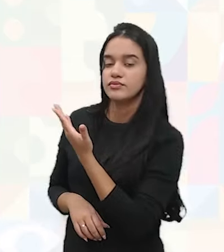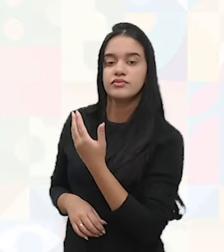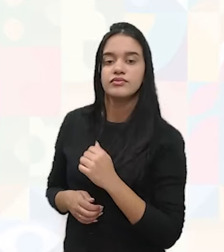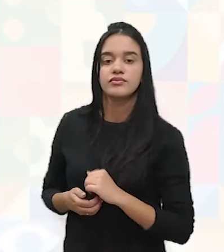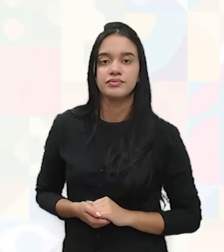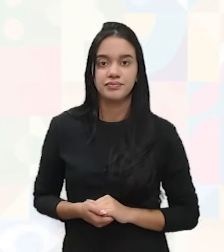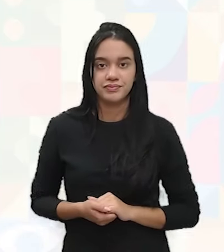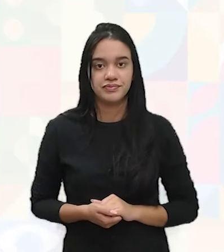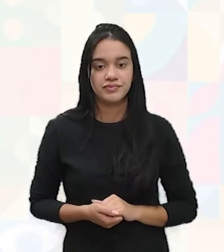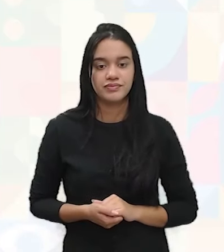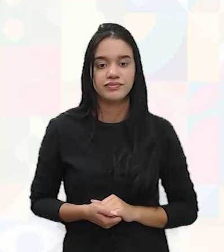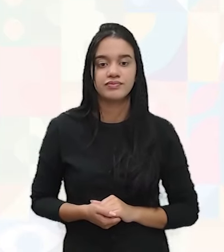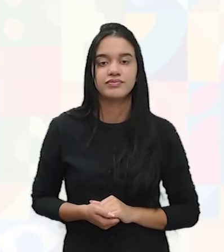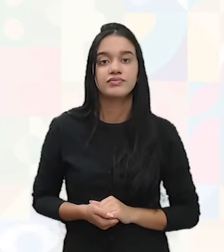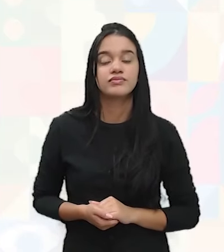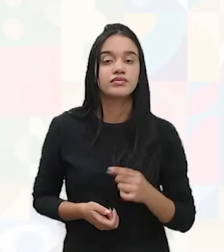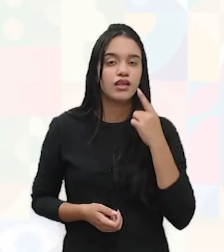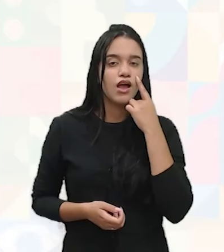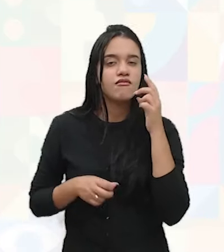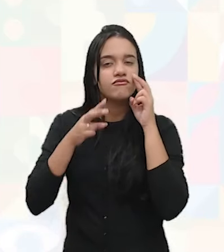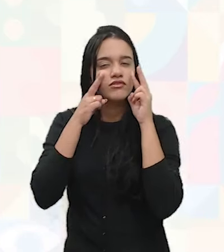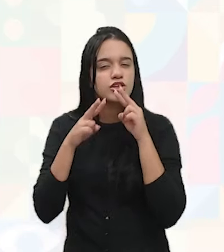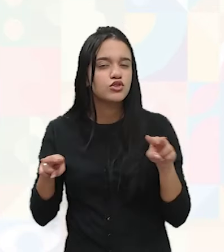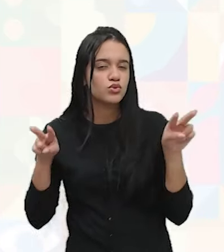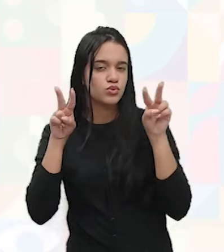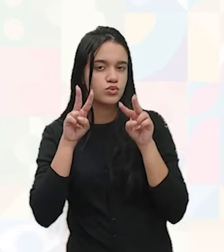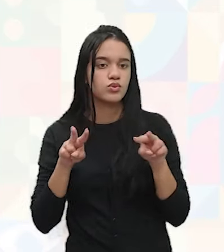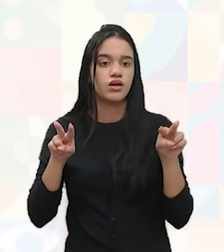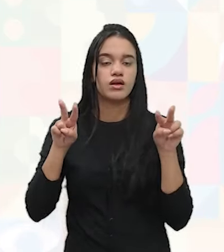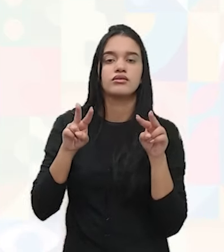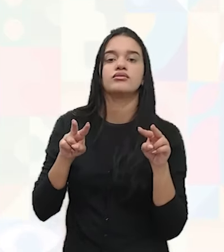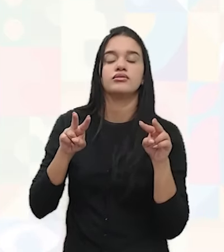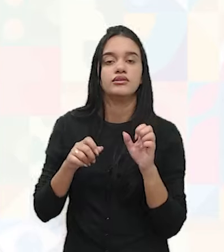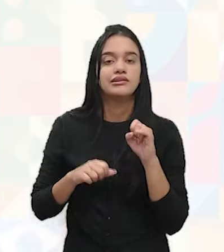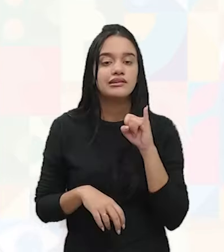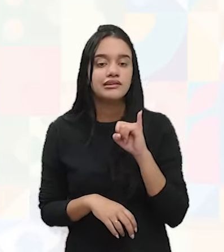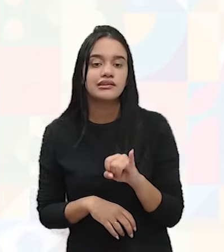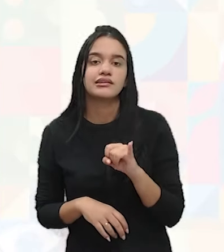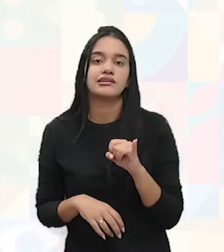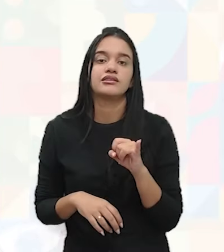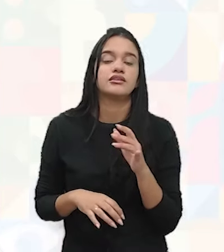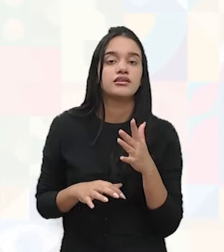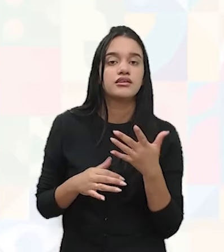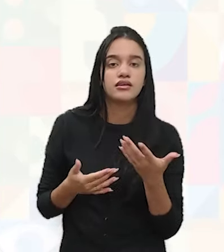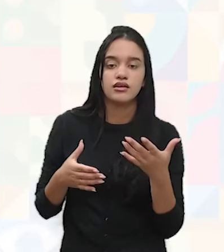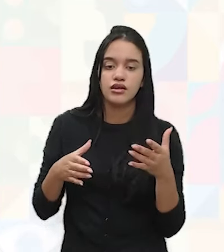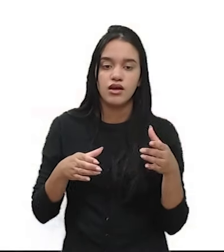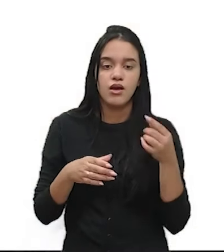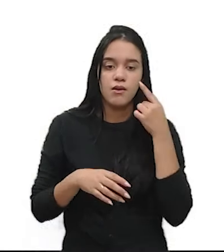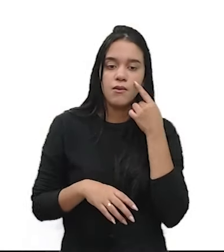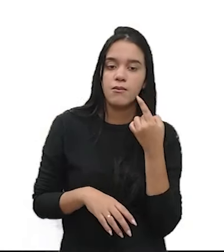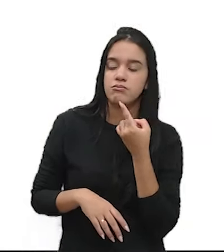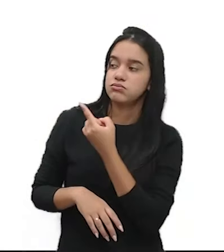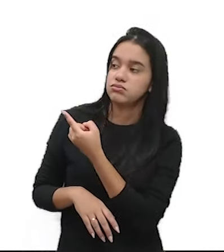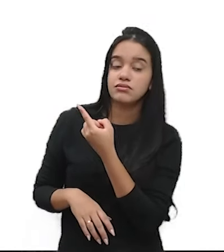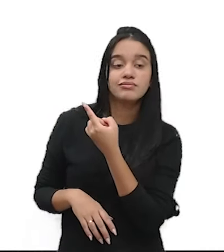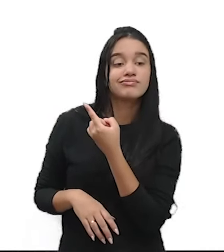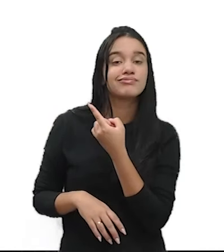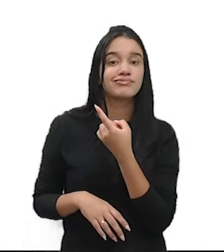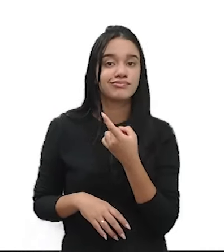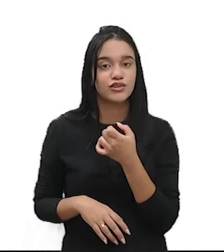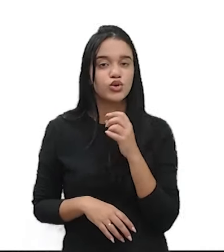condições do cilindro né M falando se o cilindro está amassado Conforme você pode ver na imagem se o